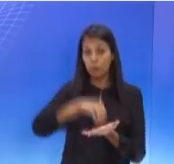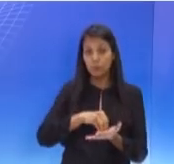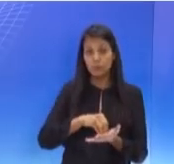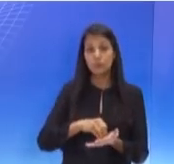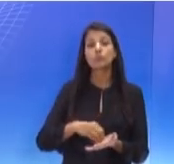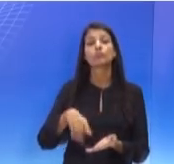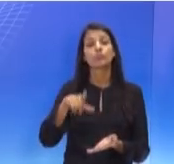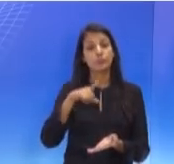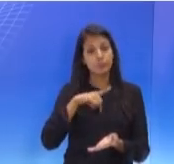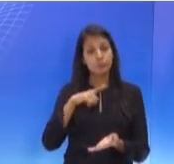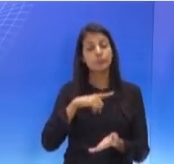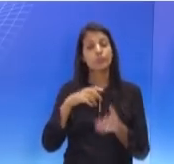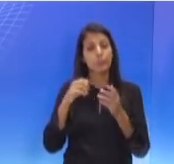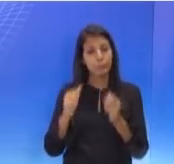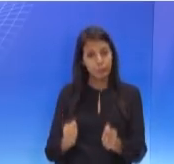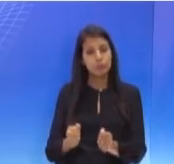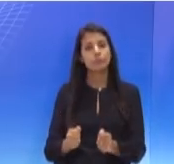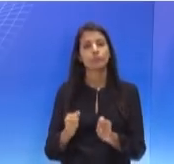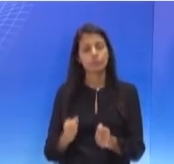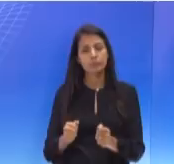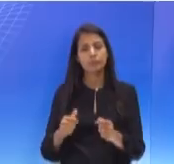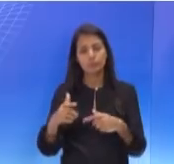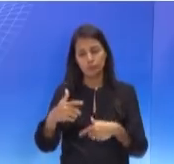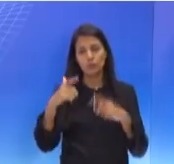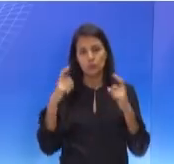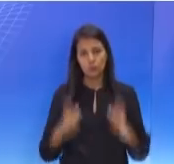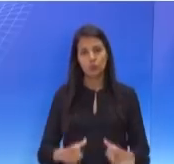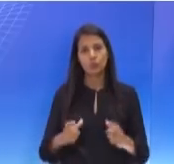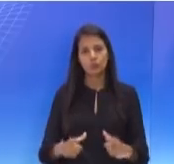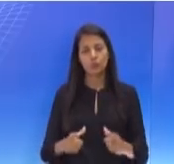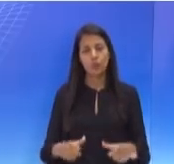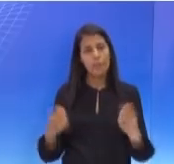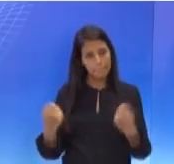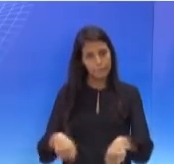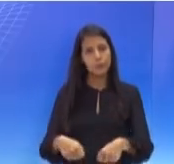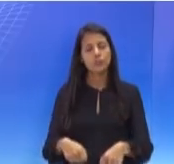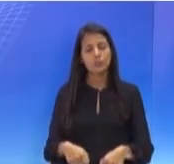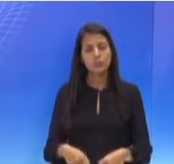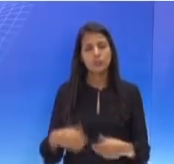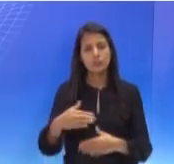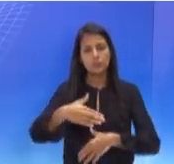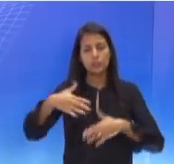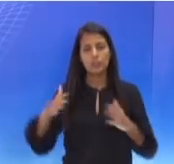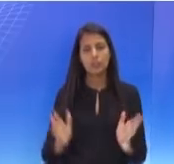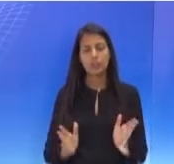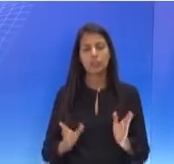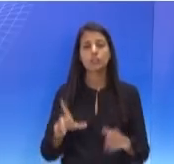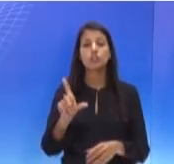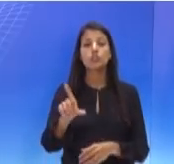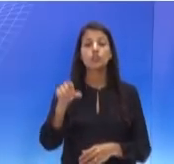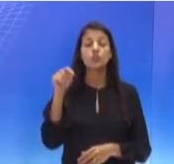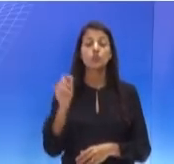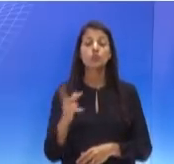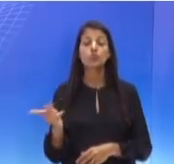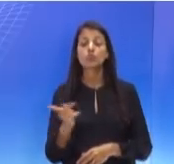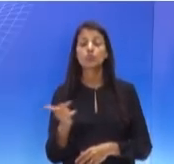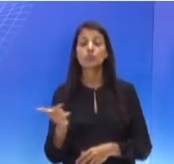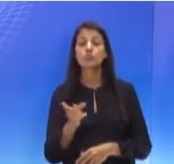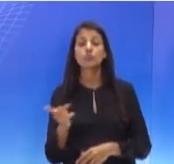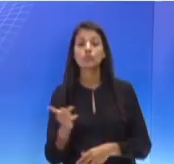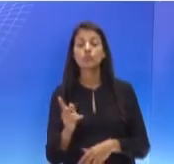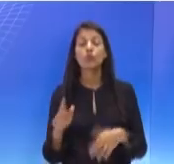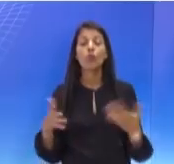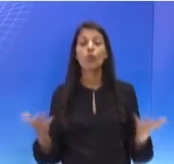o menor espaço livre em seu interior. A caixa escolhida pelo casal deve ser a de número. Aí tem